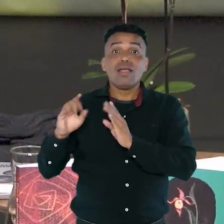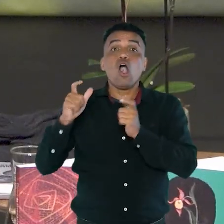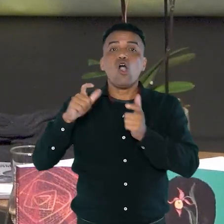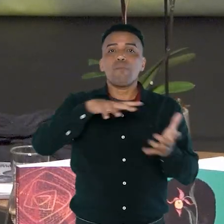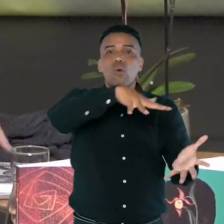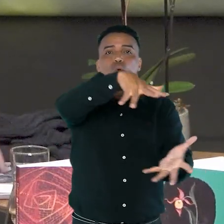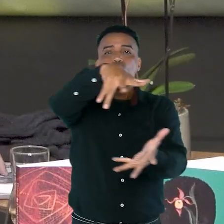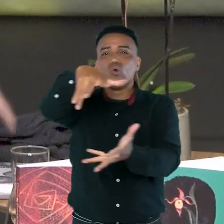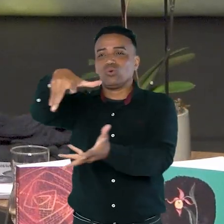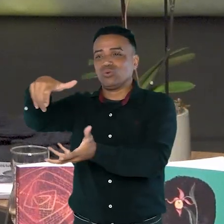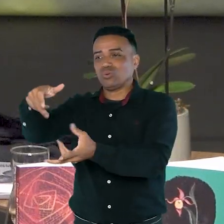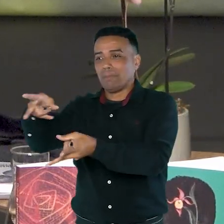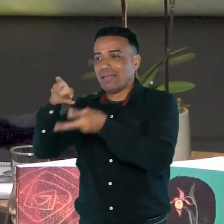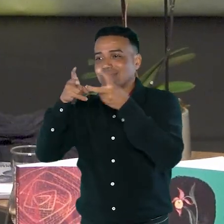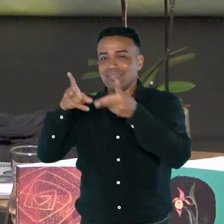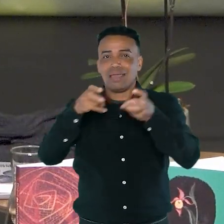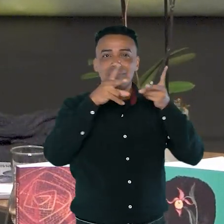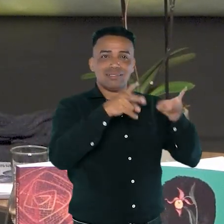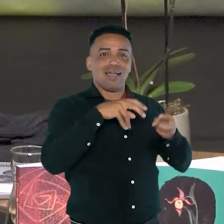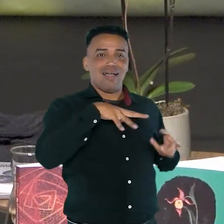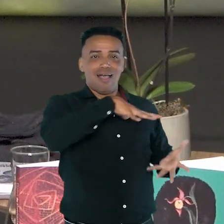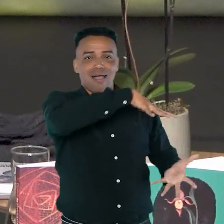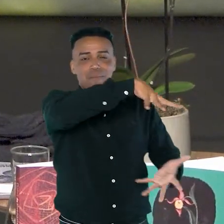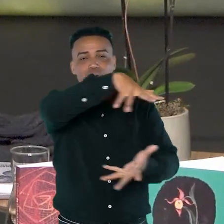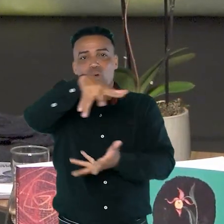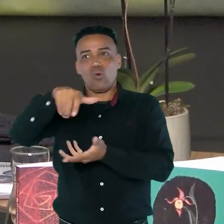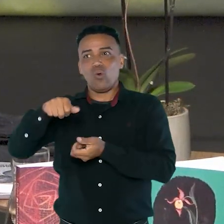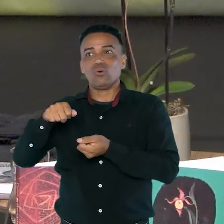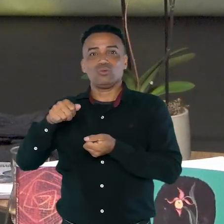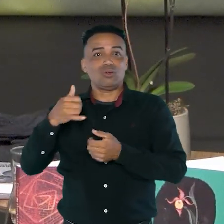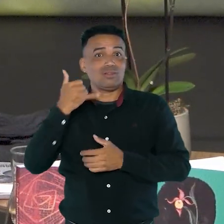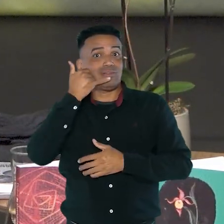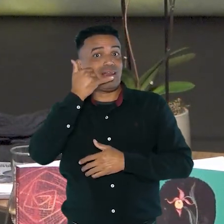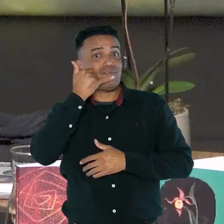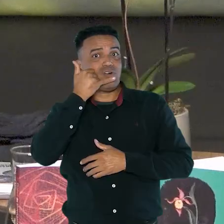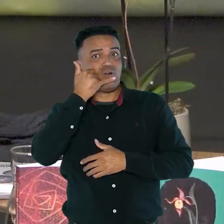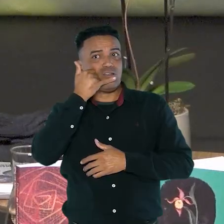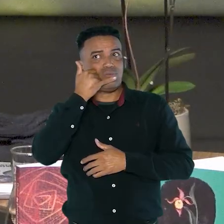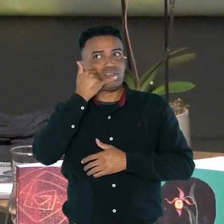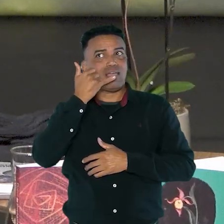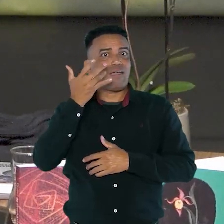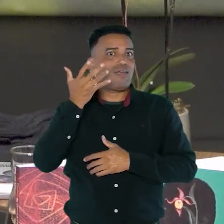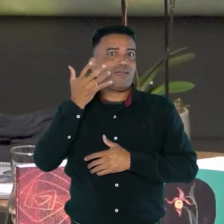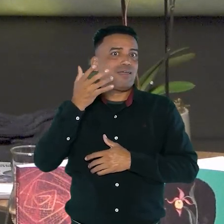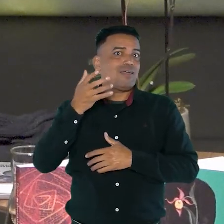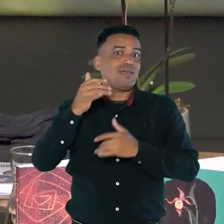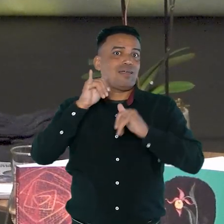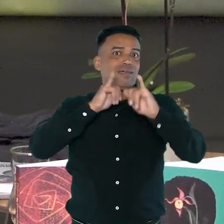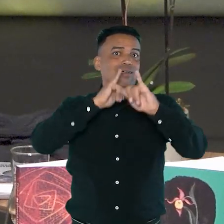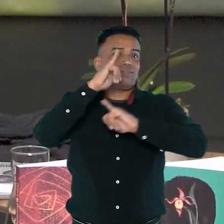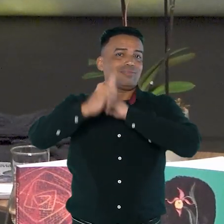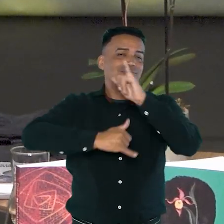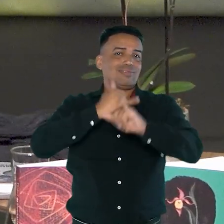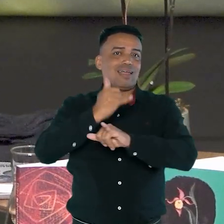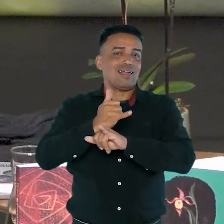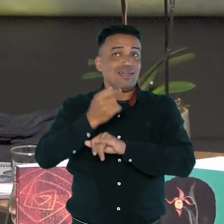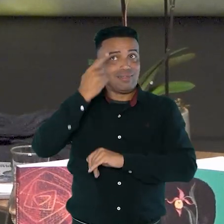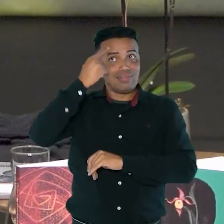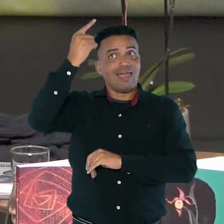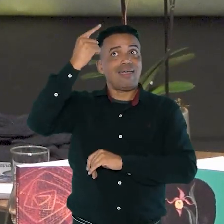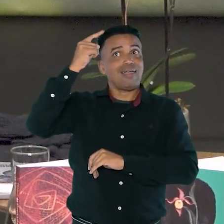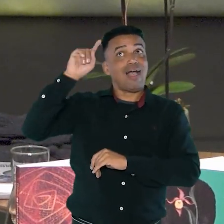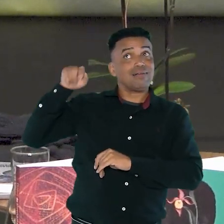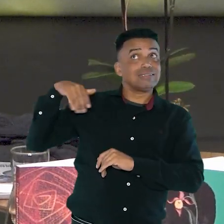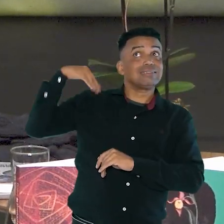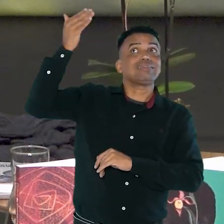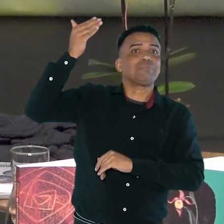mundo. Pelo celular, você capta a informação que está na nuvem. Pelas ideias, você capta aquilo que está acima